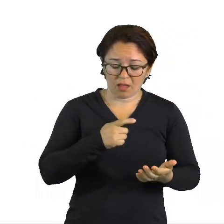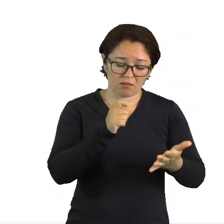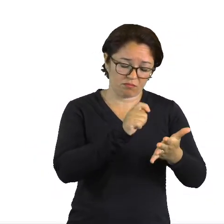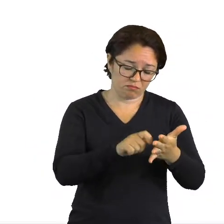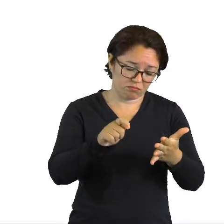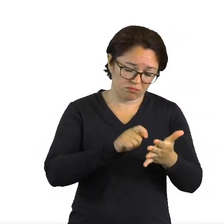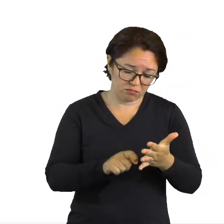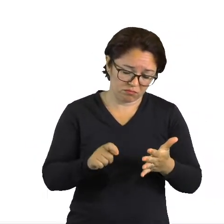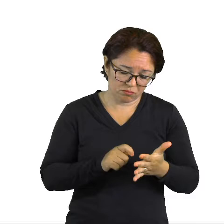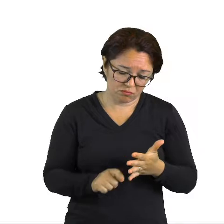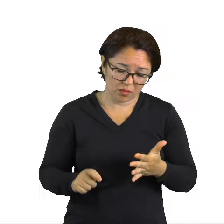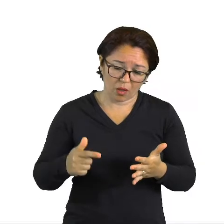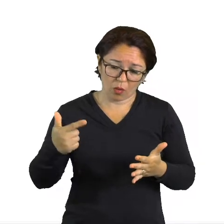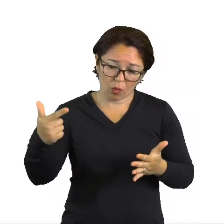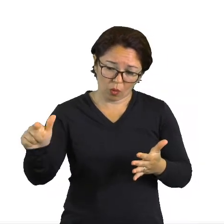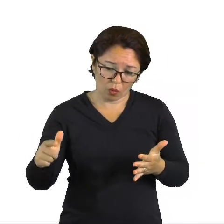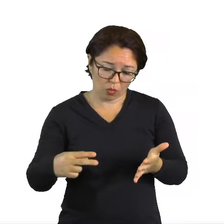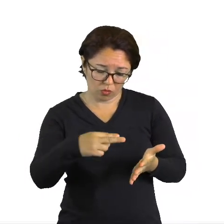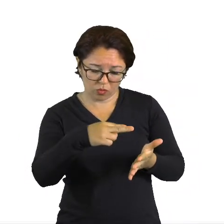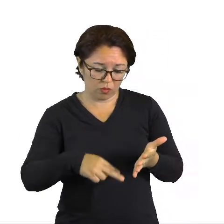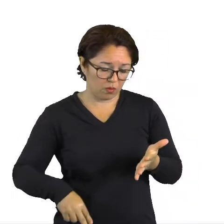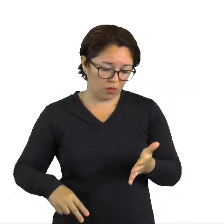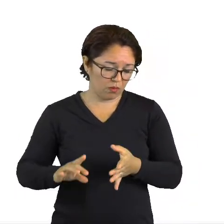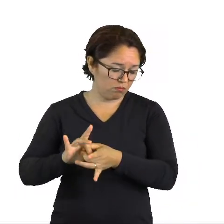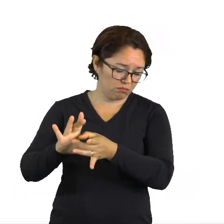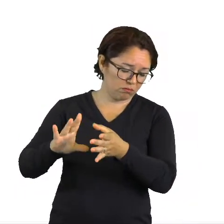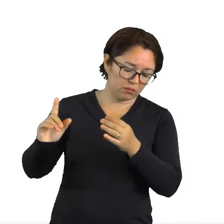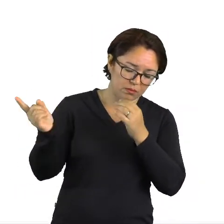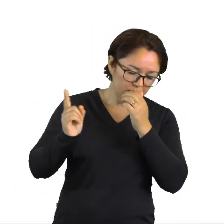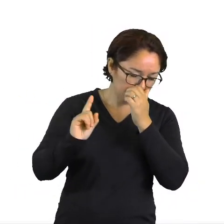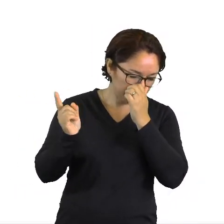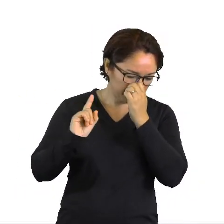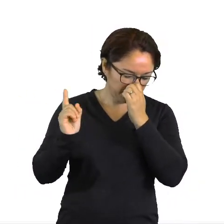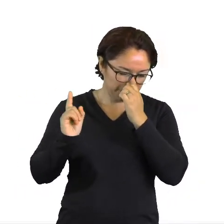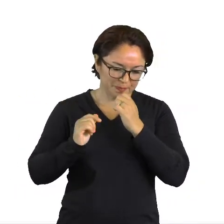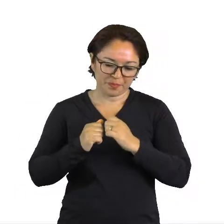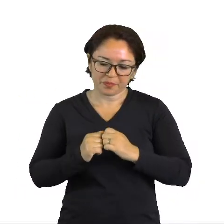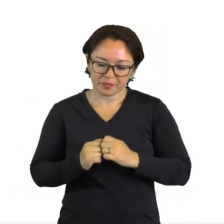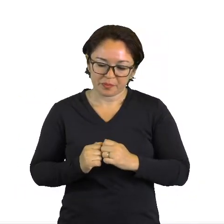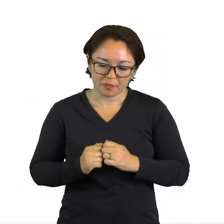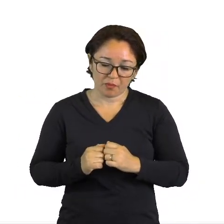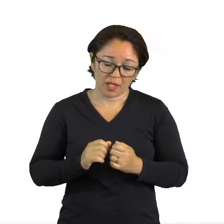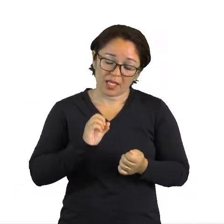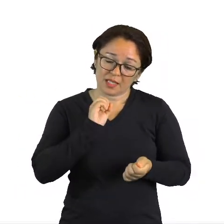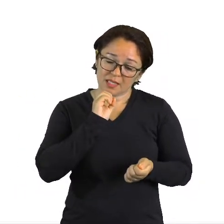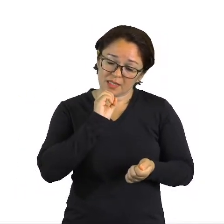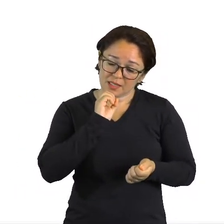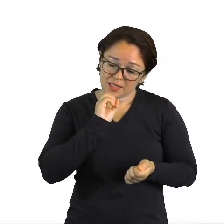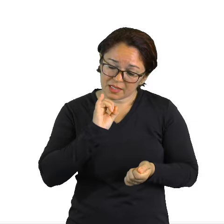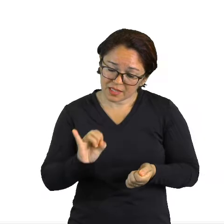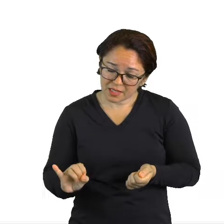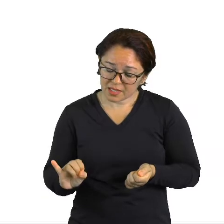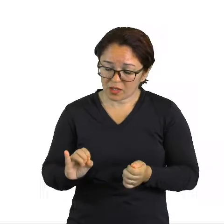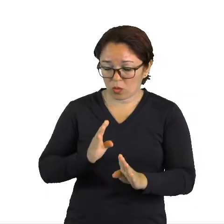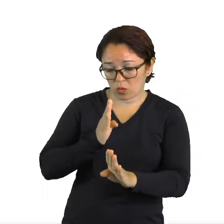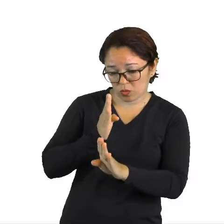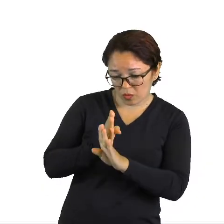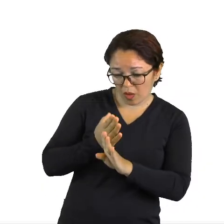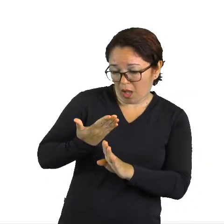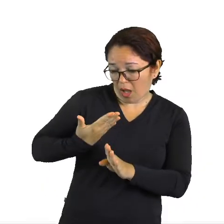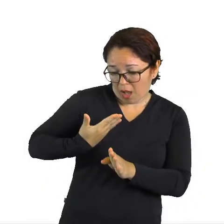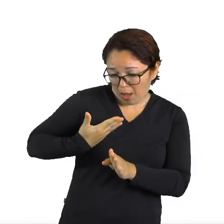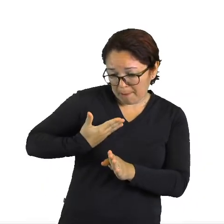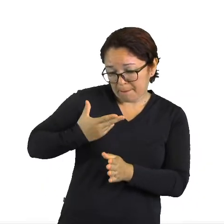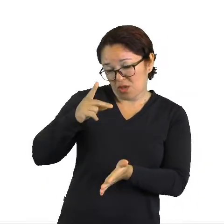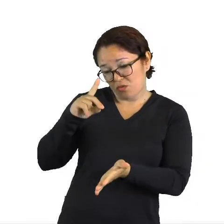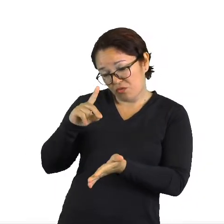capa dura, que costumamos chamar de diário, a menos que algum dia encontre um verdadeiro amigo, isso provavelmente